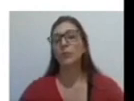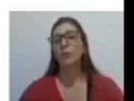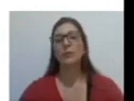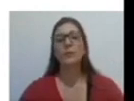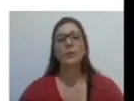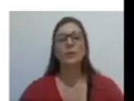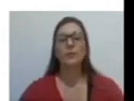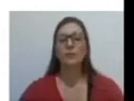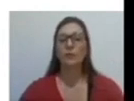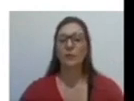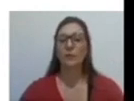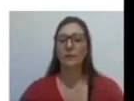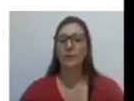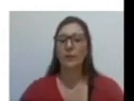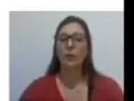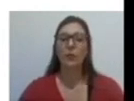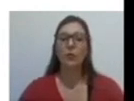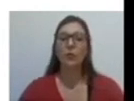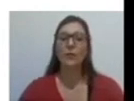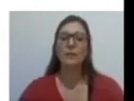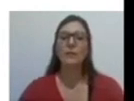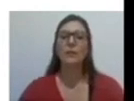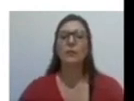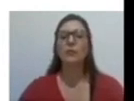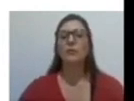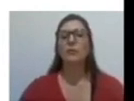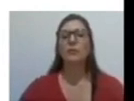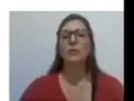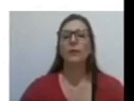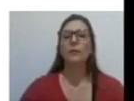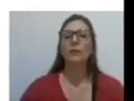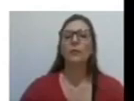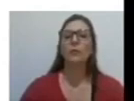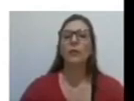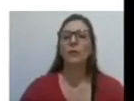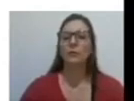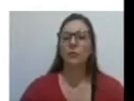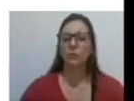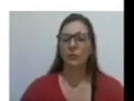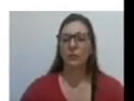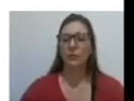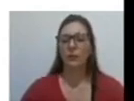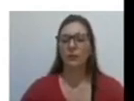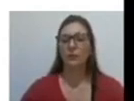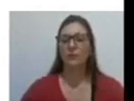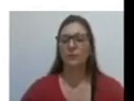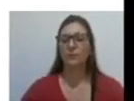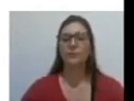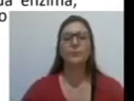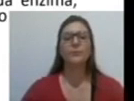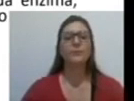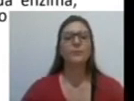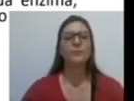nos primeiros meses de vida ou assim que o indivíduo entra em contato com o alimento.